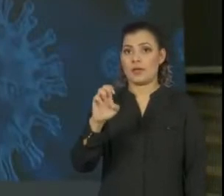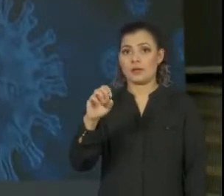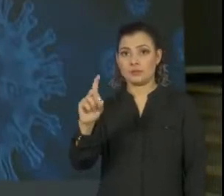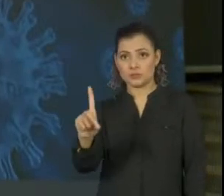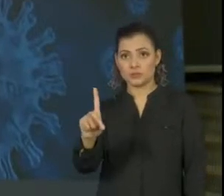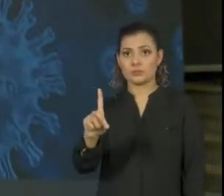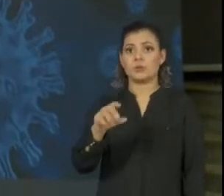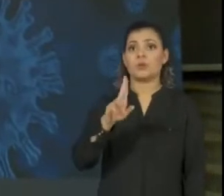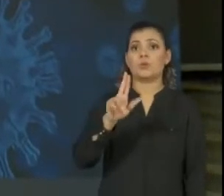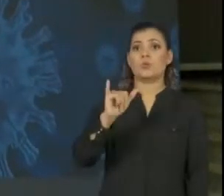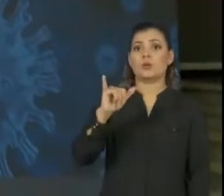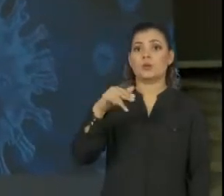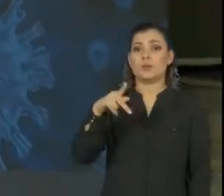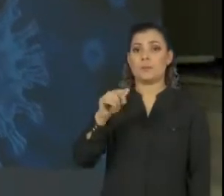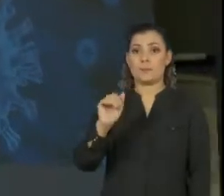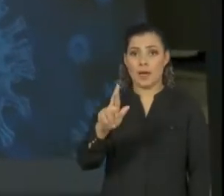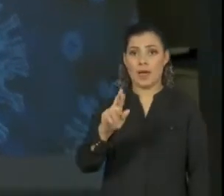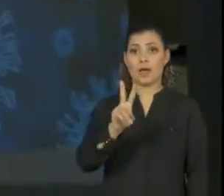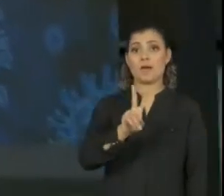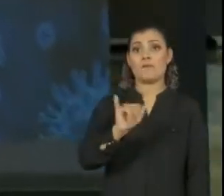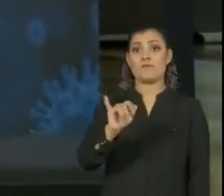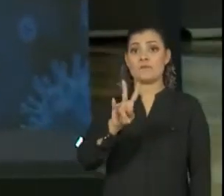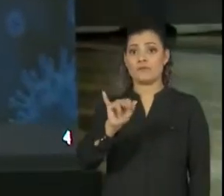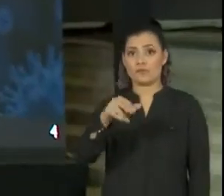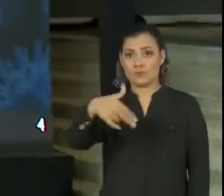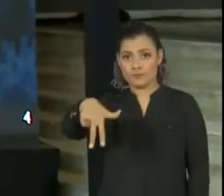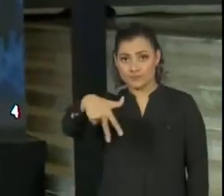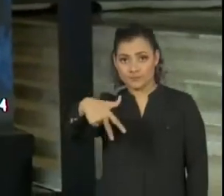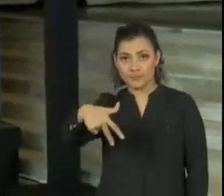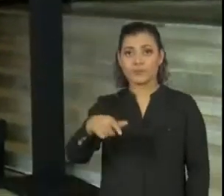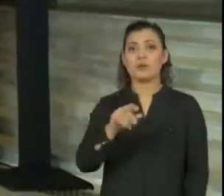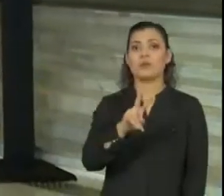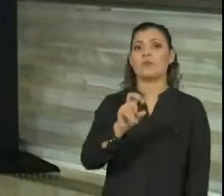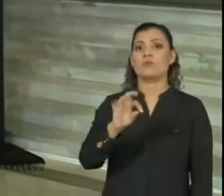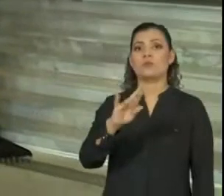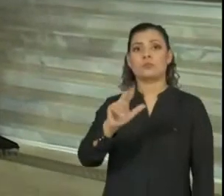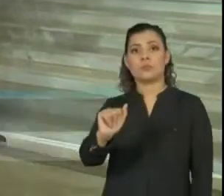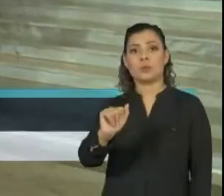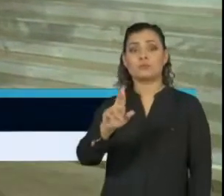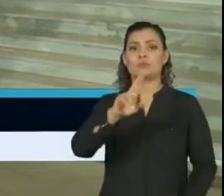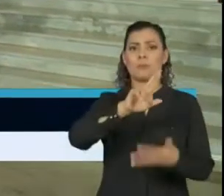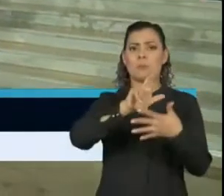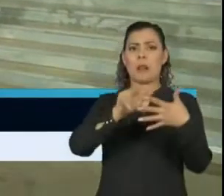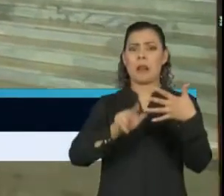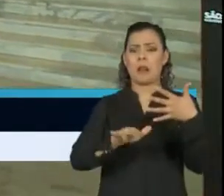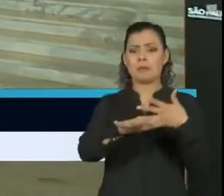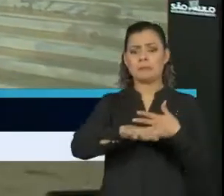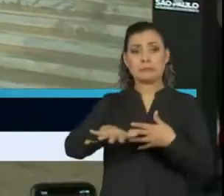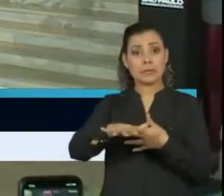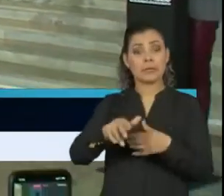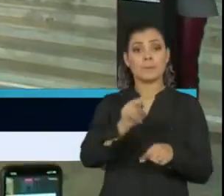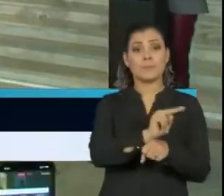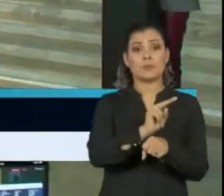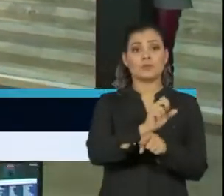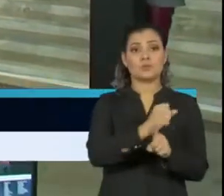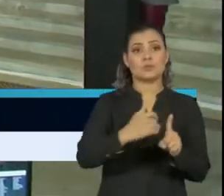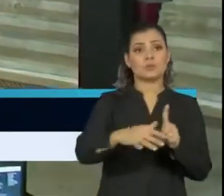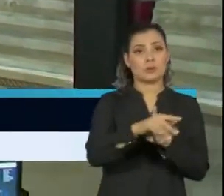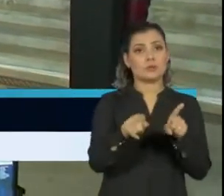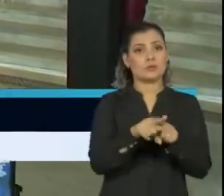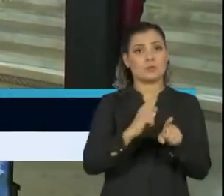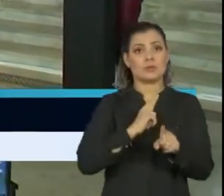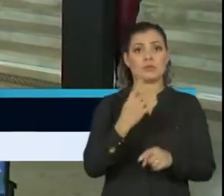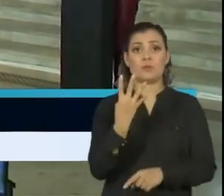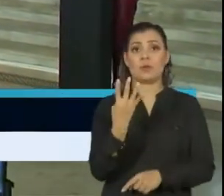Logistics, Vaida, XP, IP. Na parte de proteção social, também tivemos